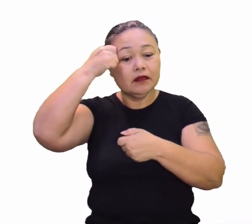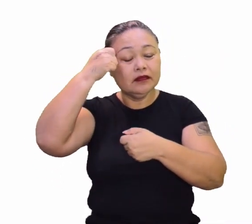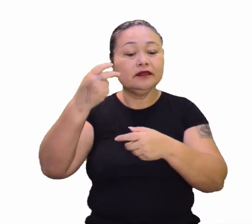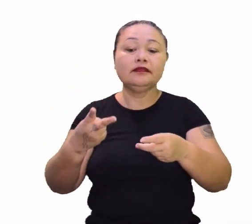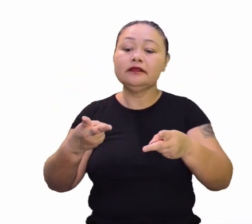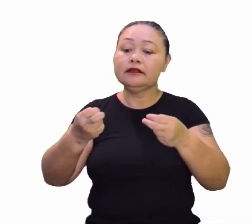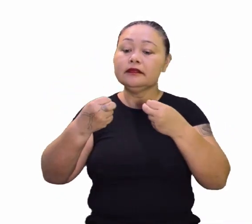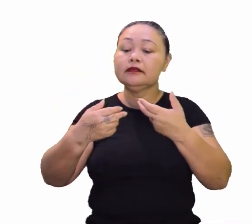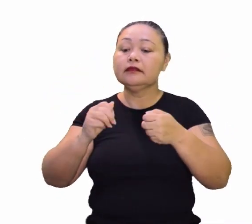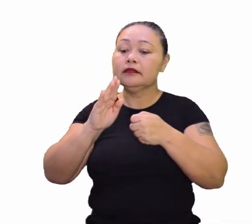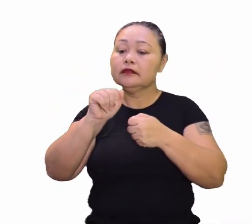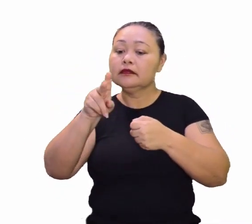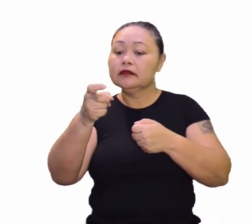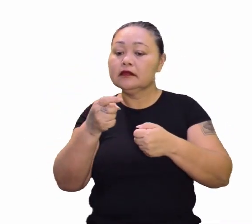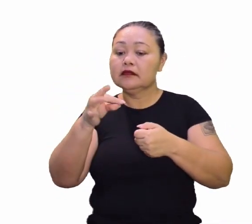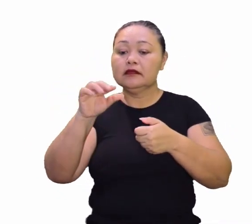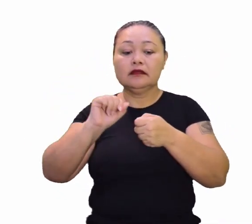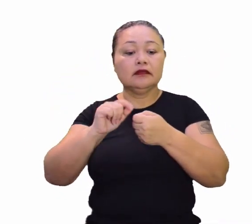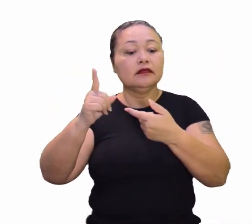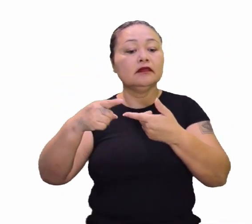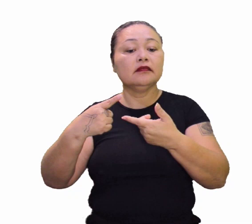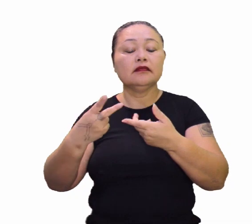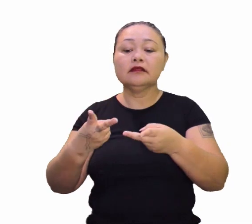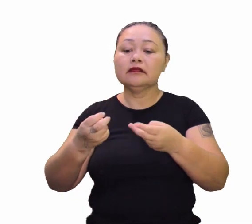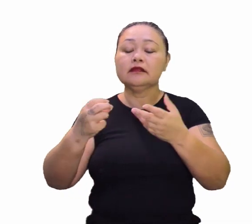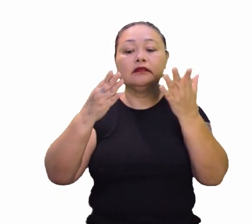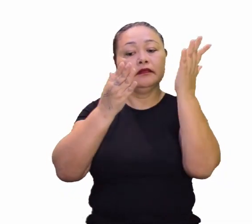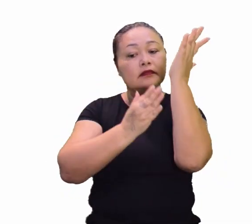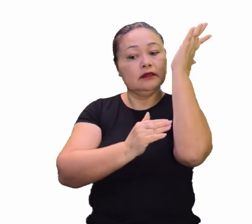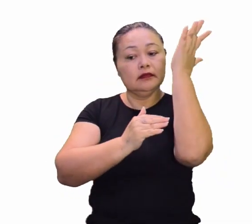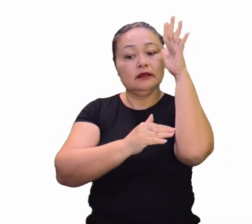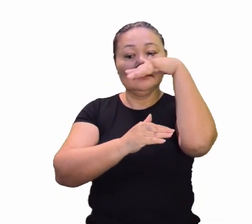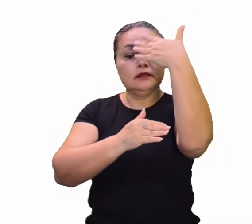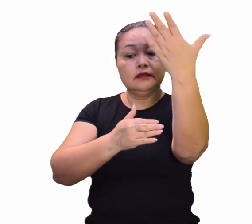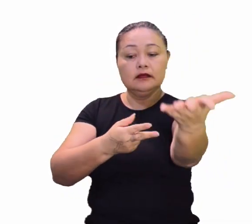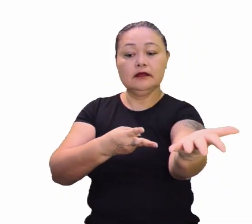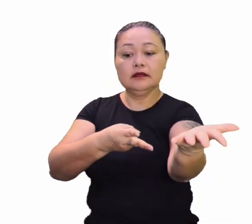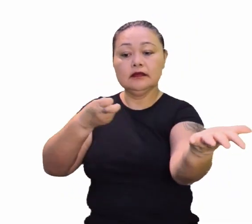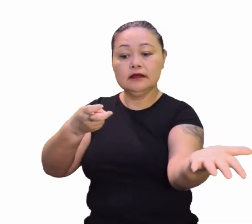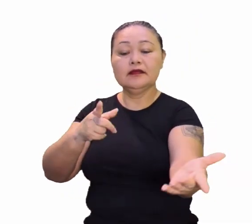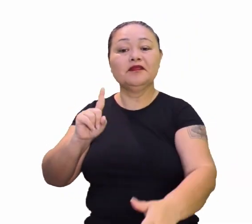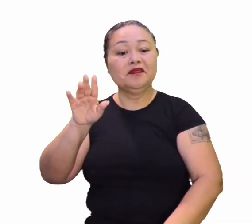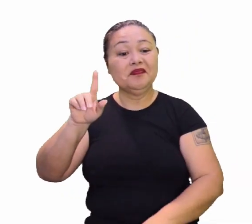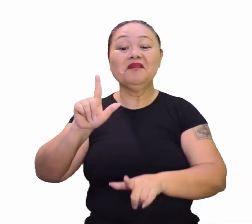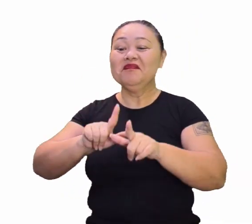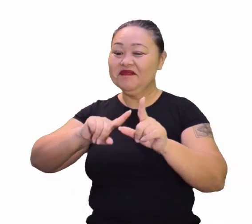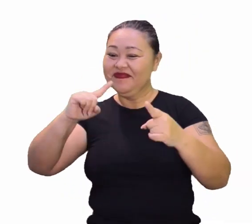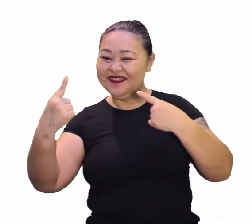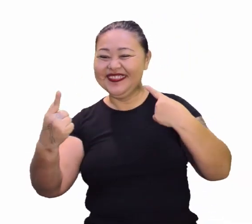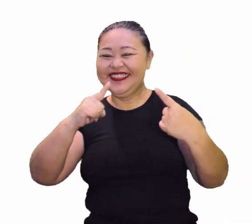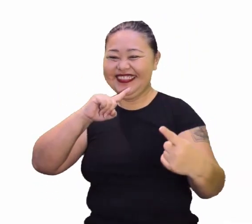carvão. D. Exploração da bauxita. Ou letra E. Exploração da madeira. Olha aí, lindo esse